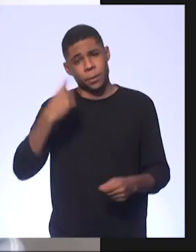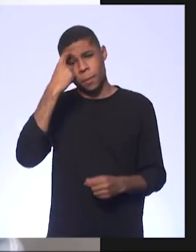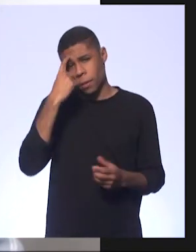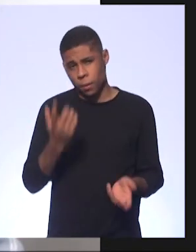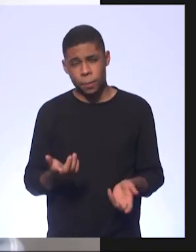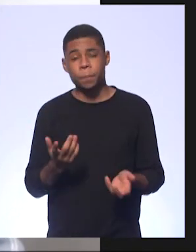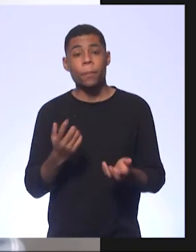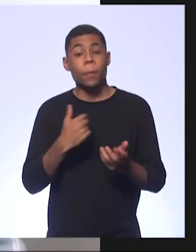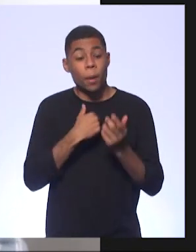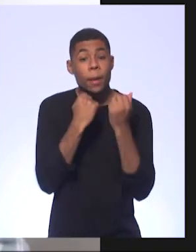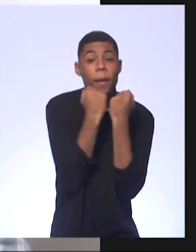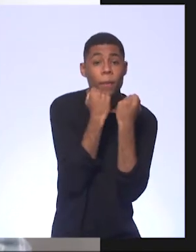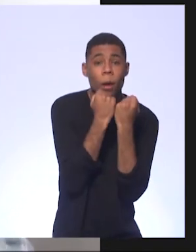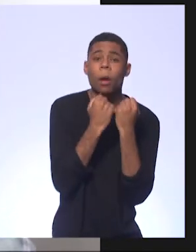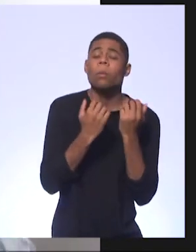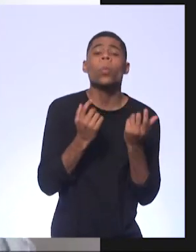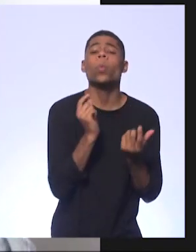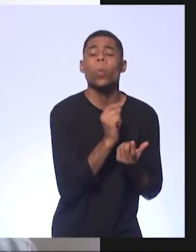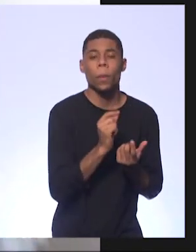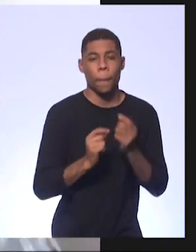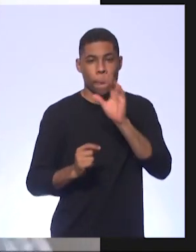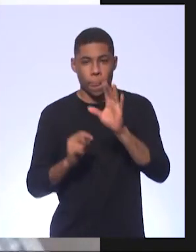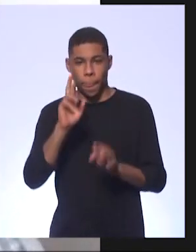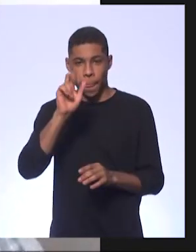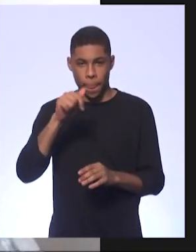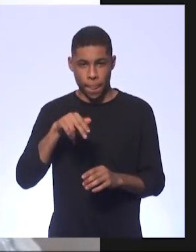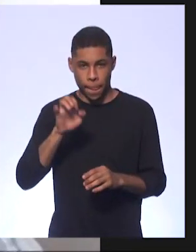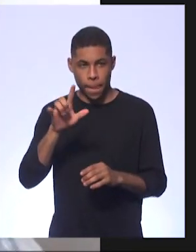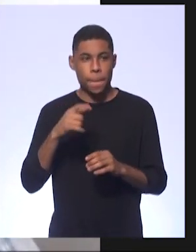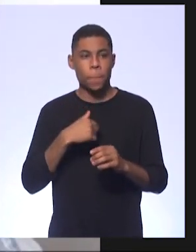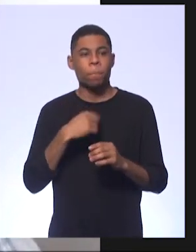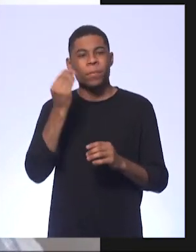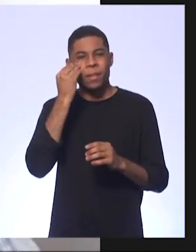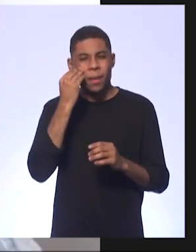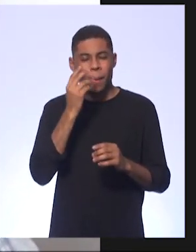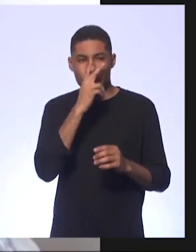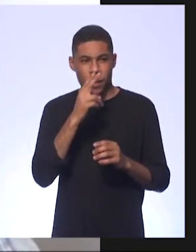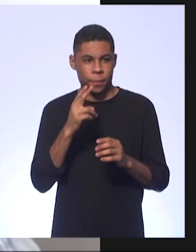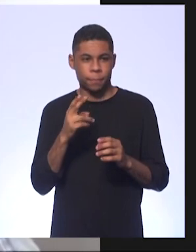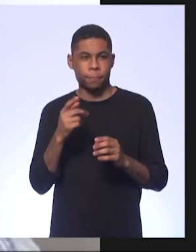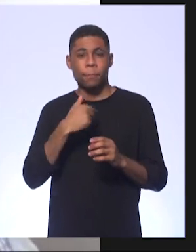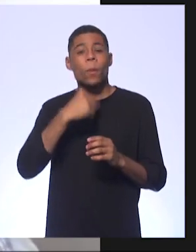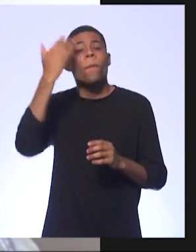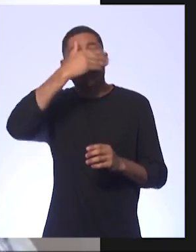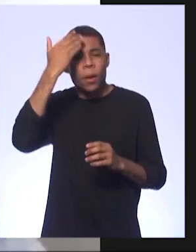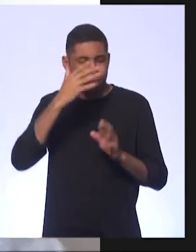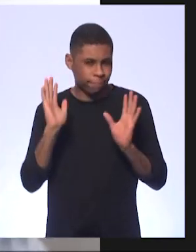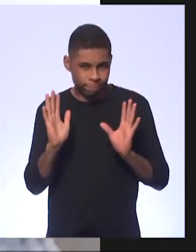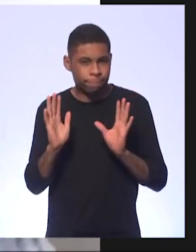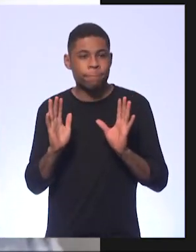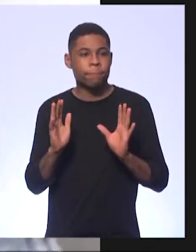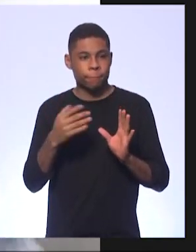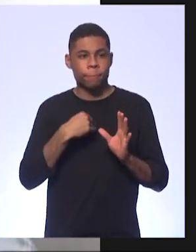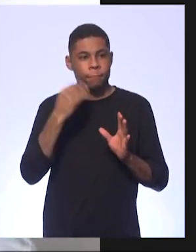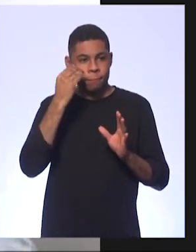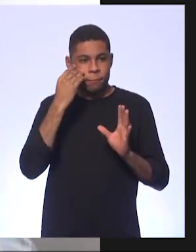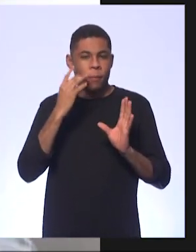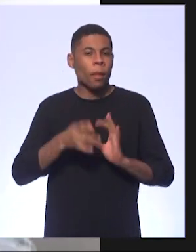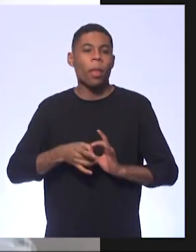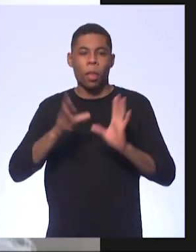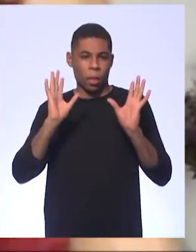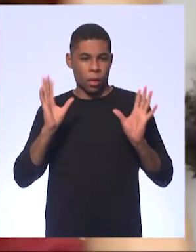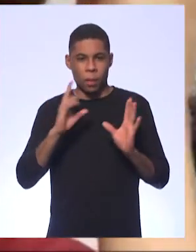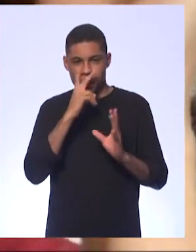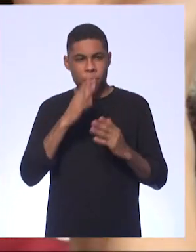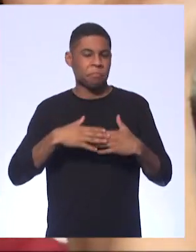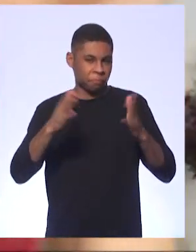estou defendendo? Raquel, eu acho que eu vou me libertar um pouco aí, porque como eu não estou vendo, eu vou me libertar um